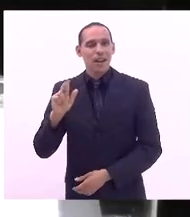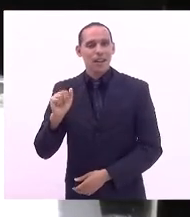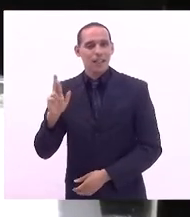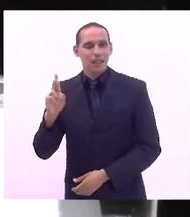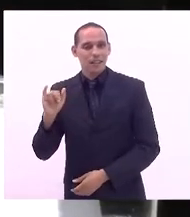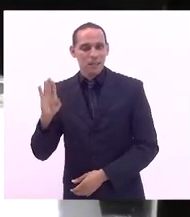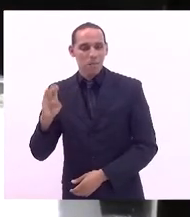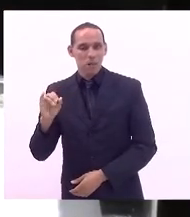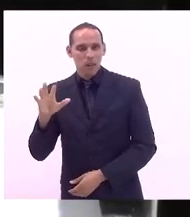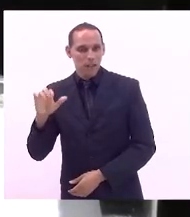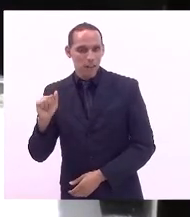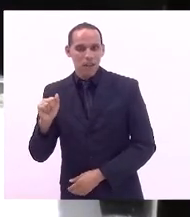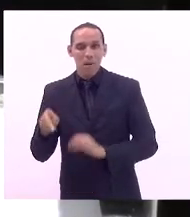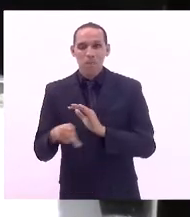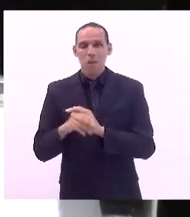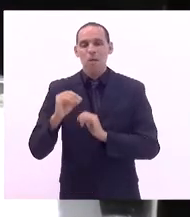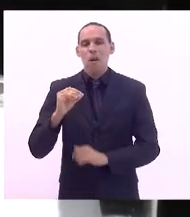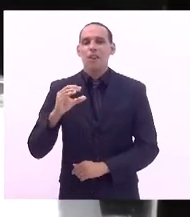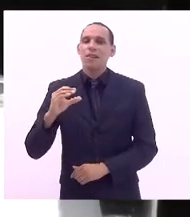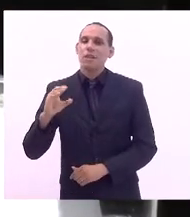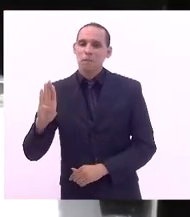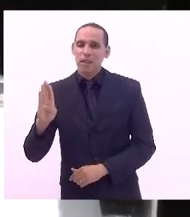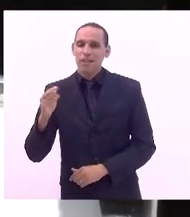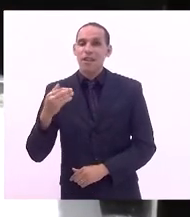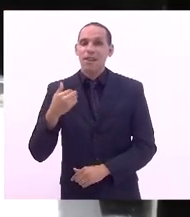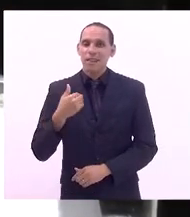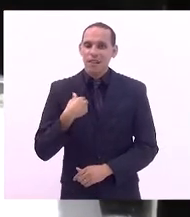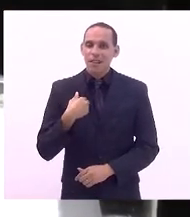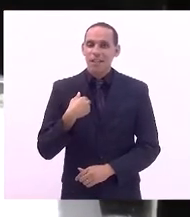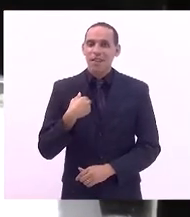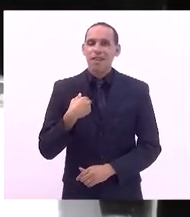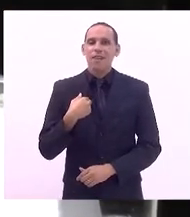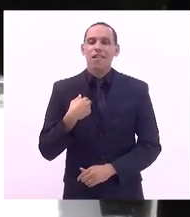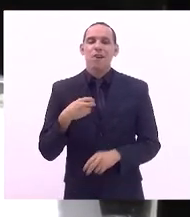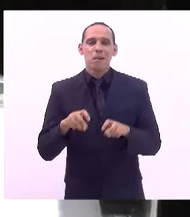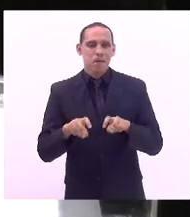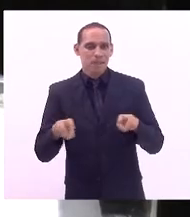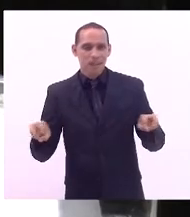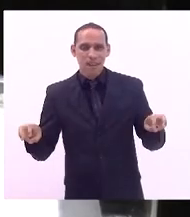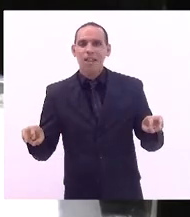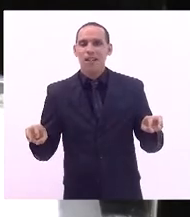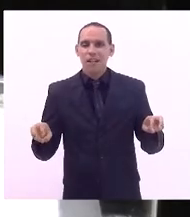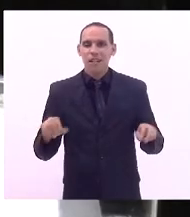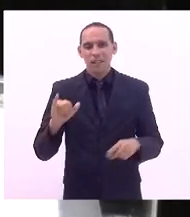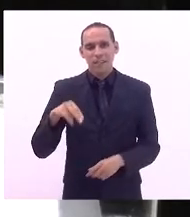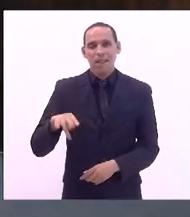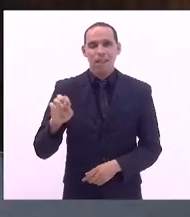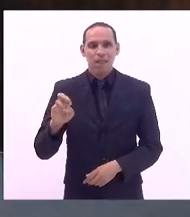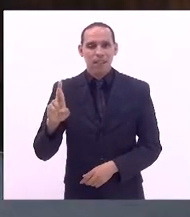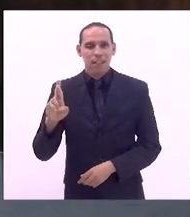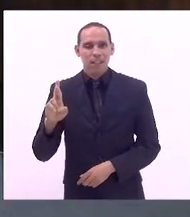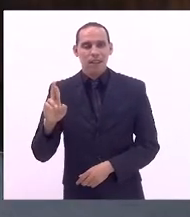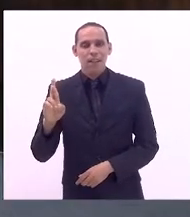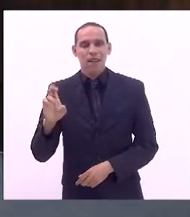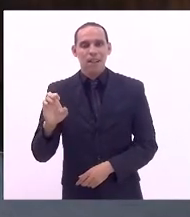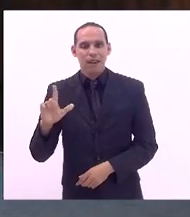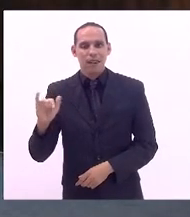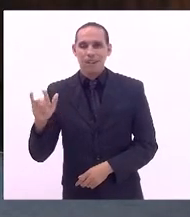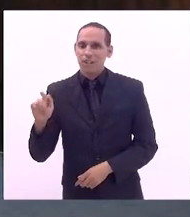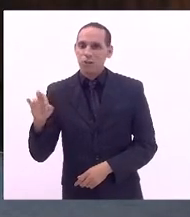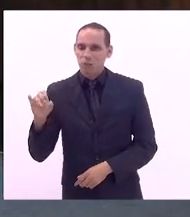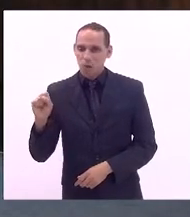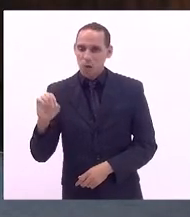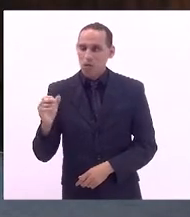da os capelães do Brasil e quero Santa toda mesa do nosso inter-religioso né a nossa presidente Castro